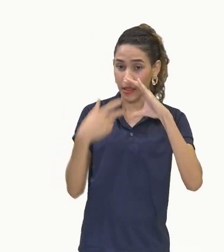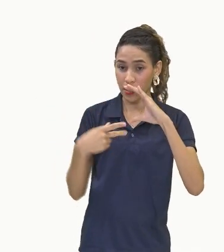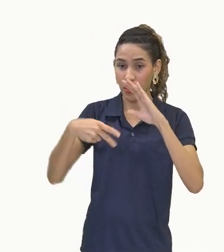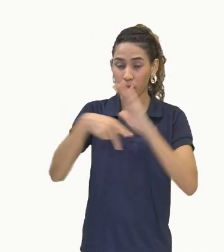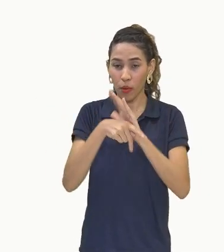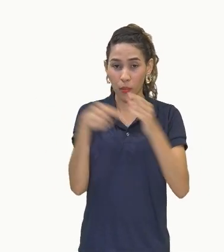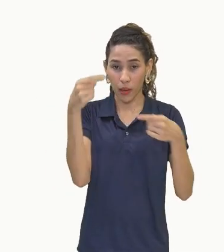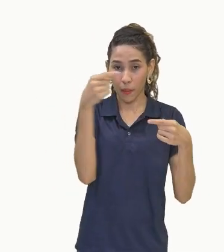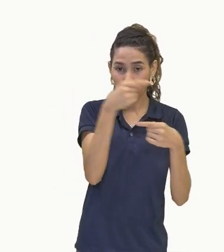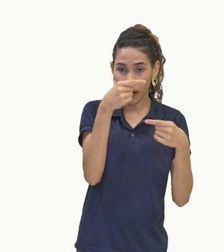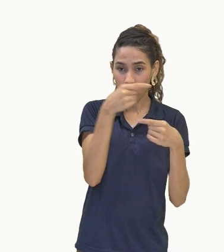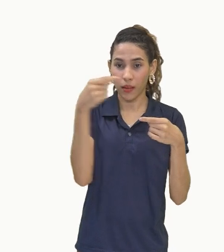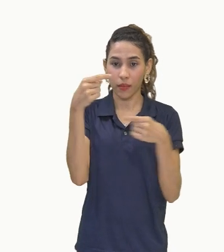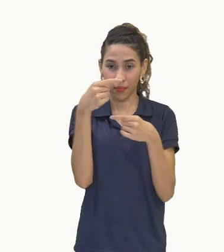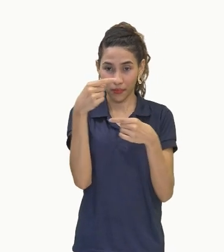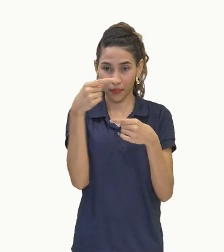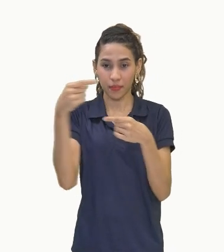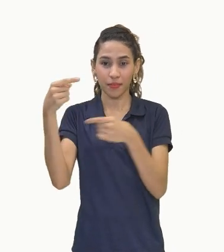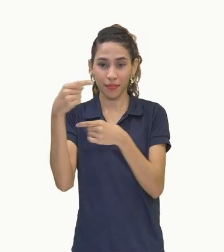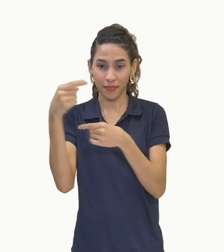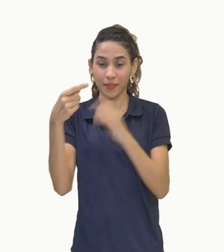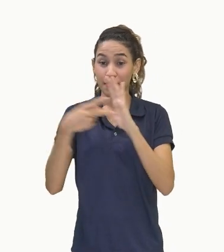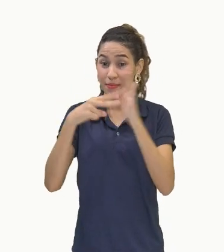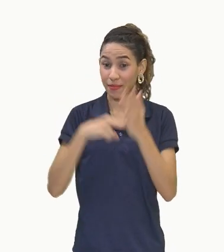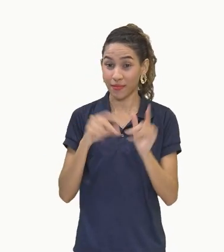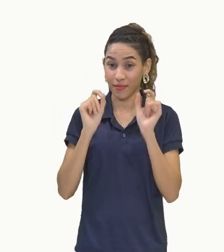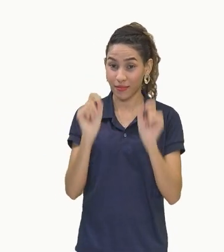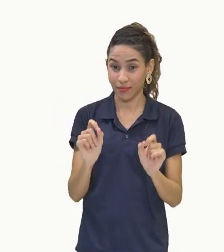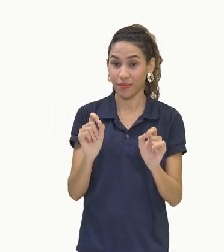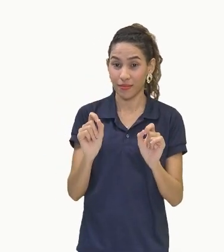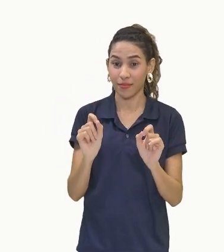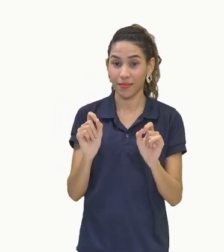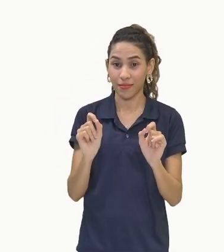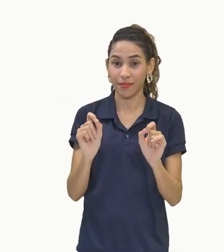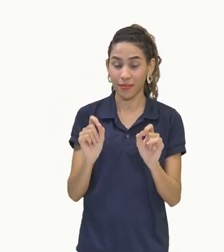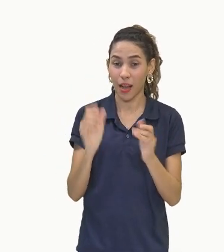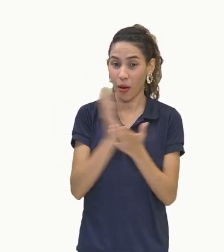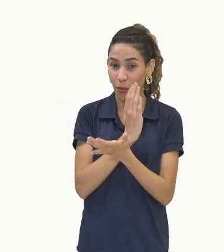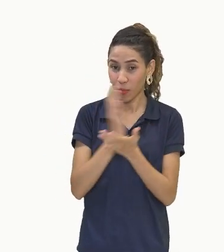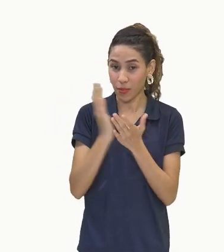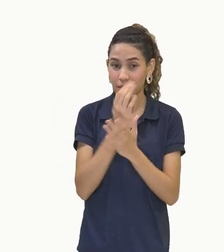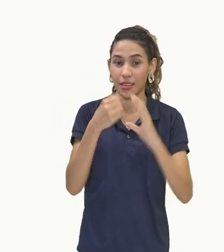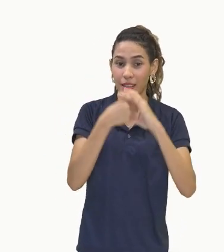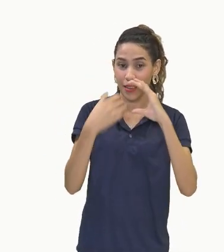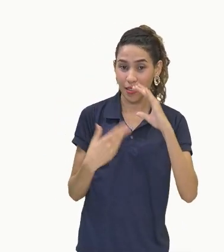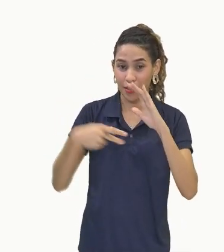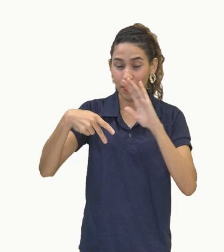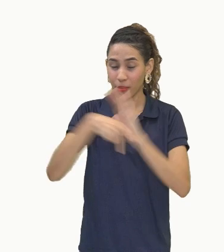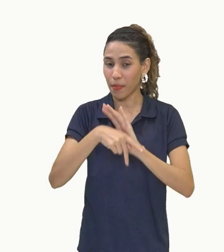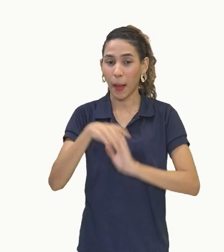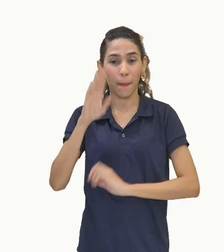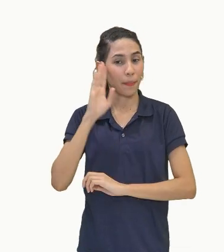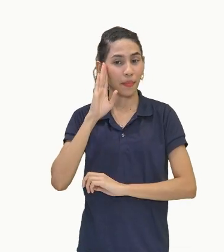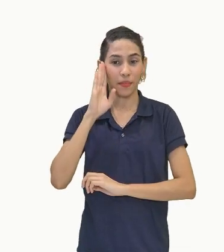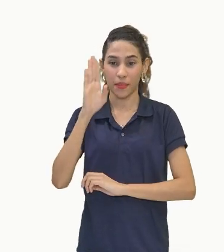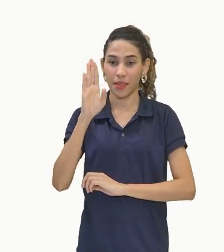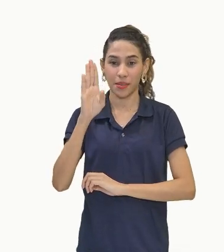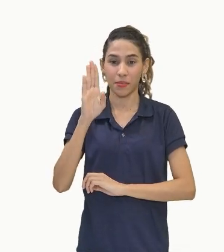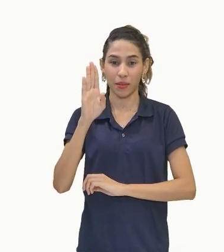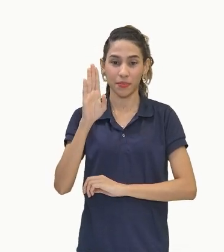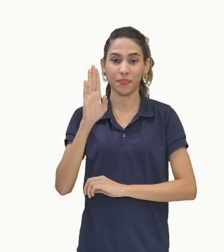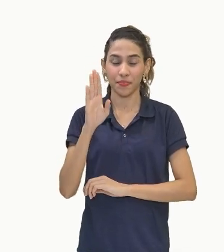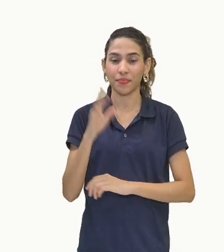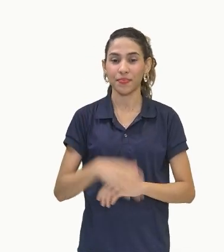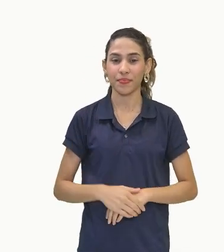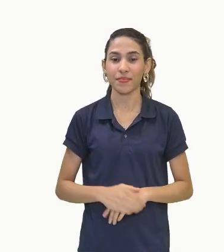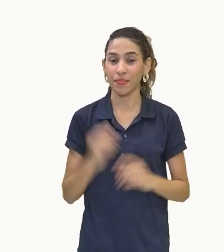algumas características principais dos circuitos em paralelo. Você tem aqui, ó, um na frente do